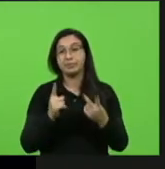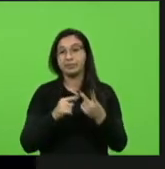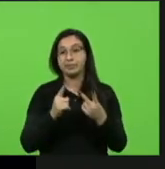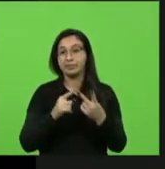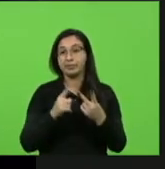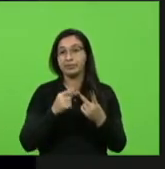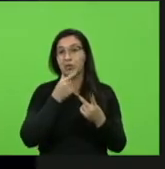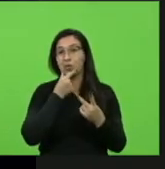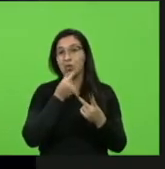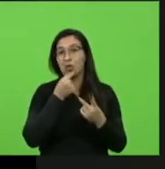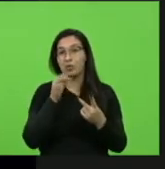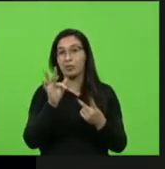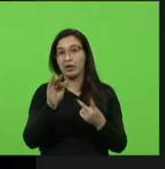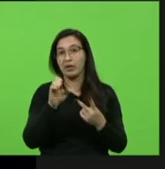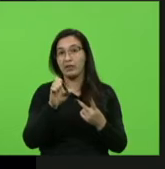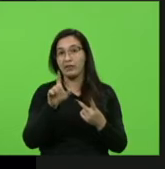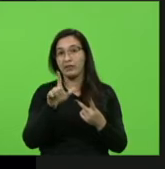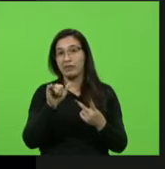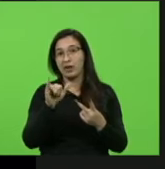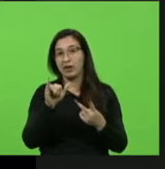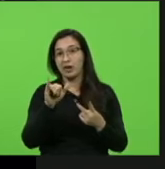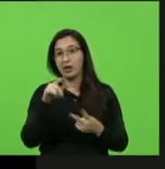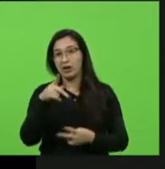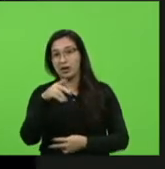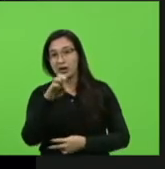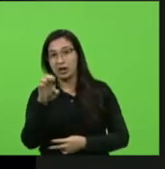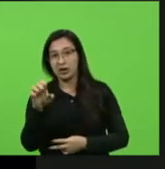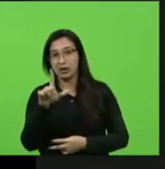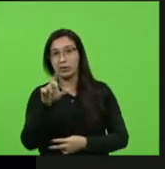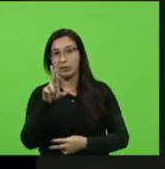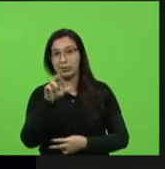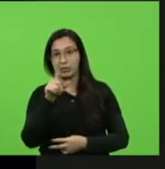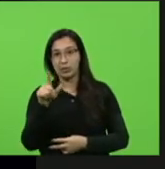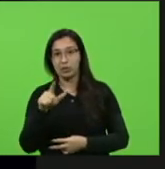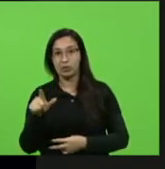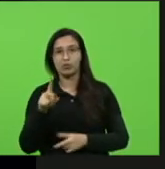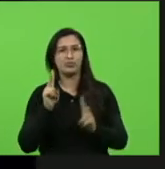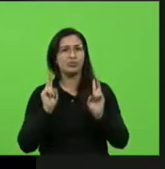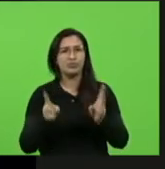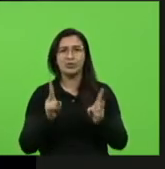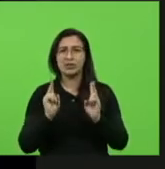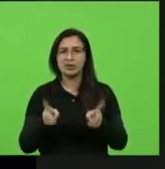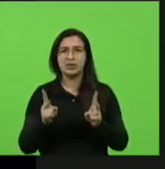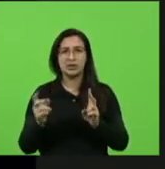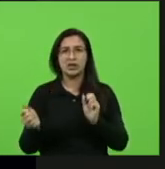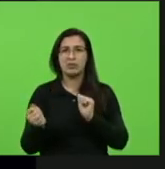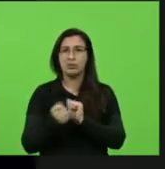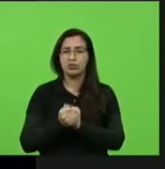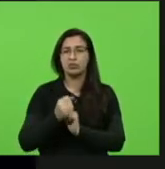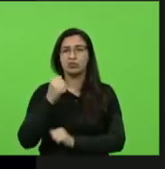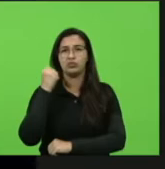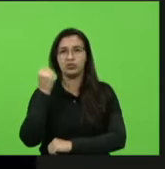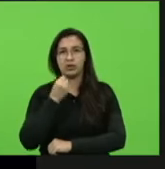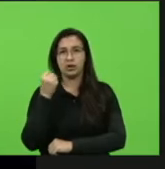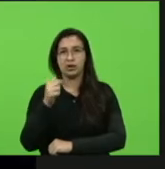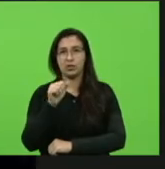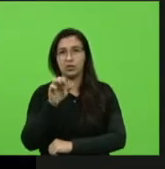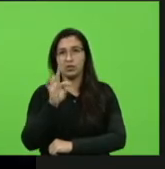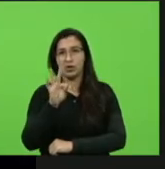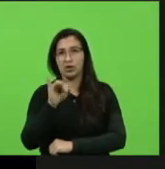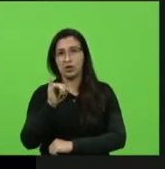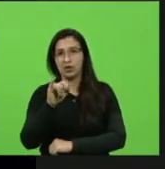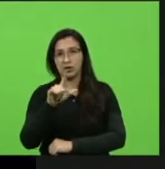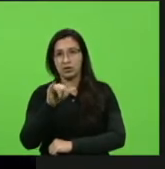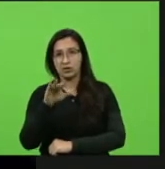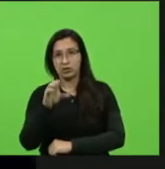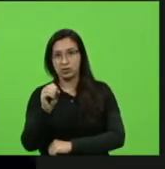Luz. O Dr. Felipe Luz acompanhou sempre o senador Atílio Fontana, quando da fundação